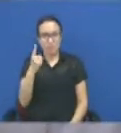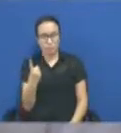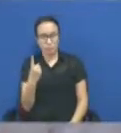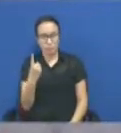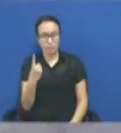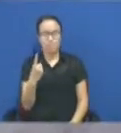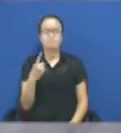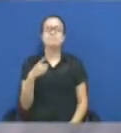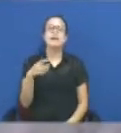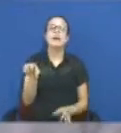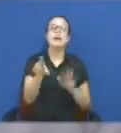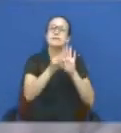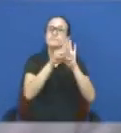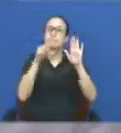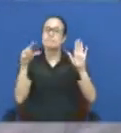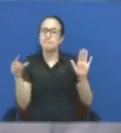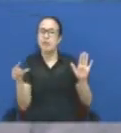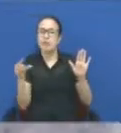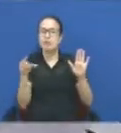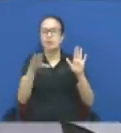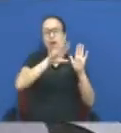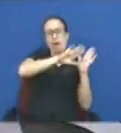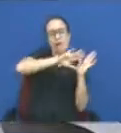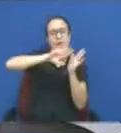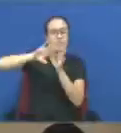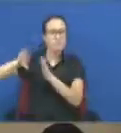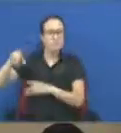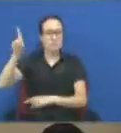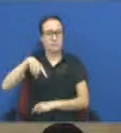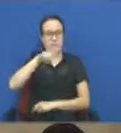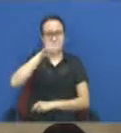223/2014. Solicito a retirada dessa emenda. Muito obrigado, senhor presidente.